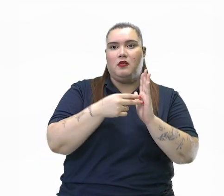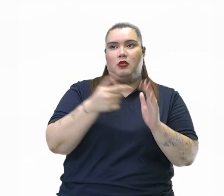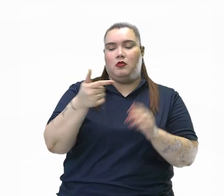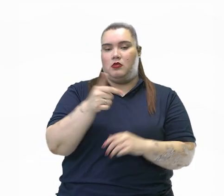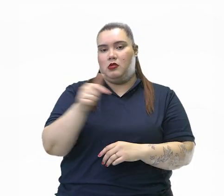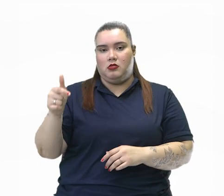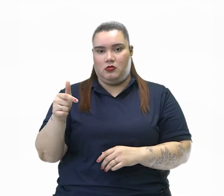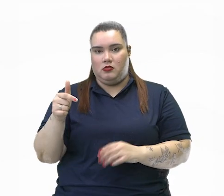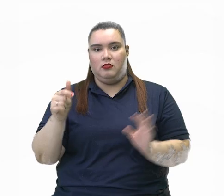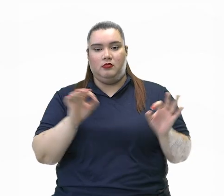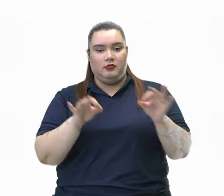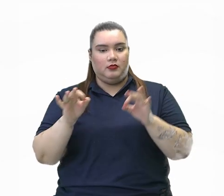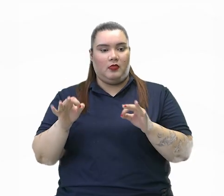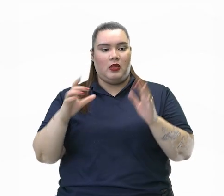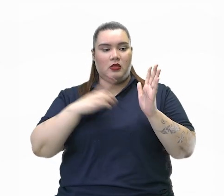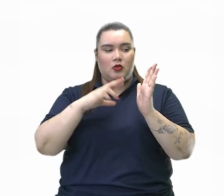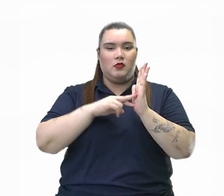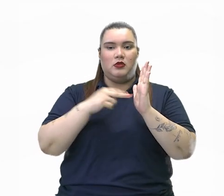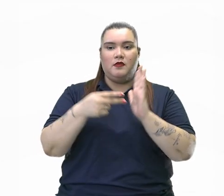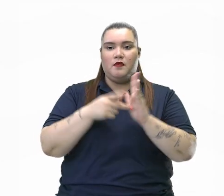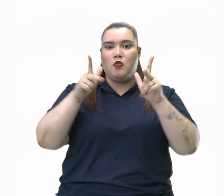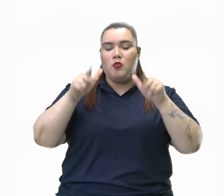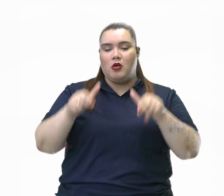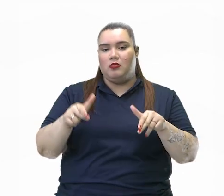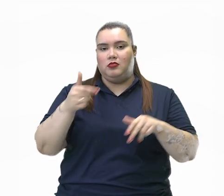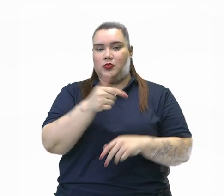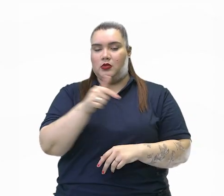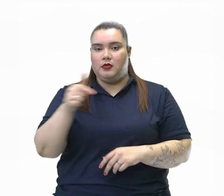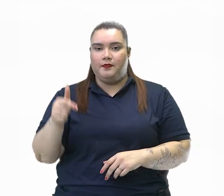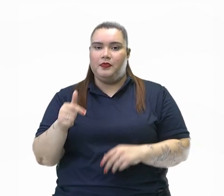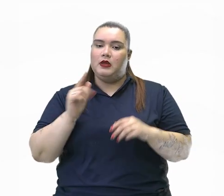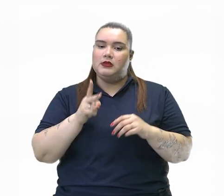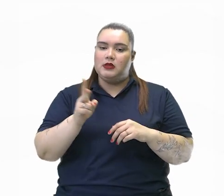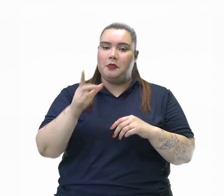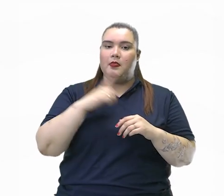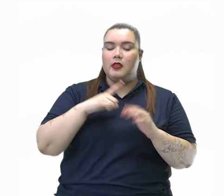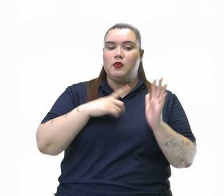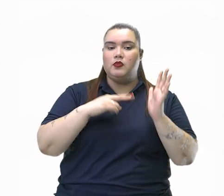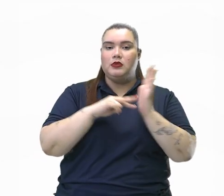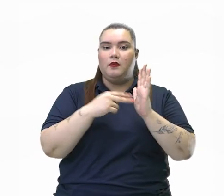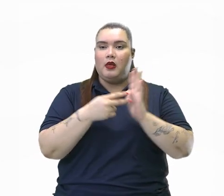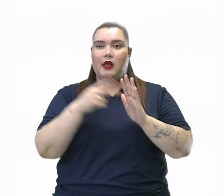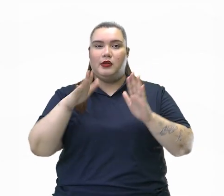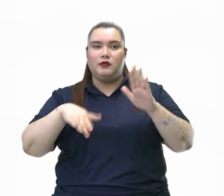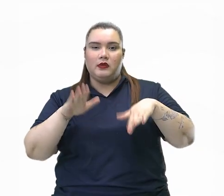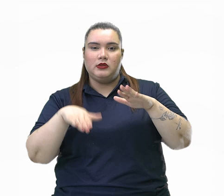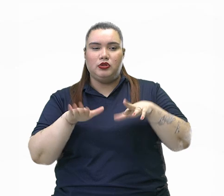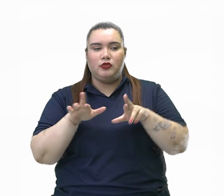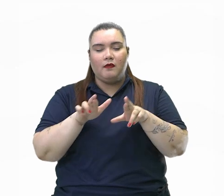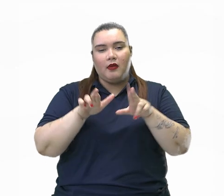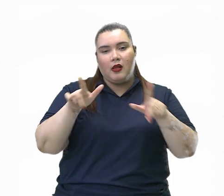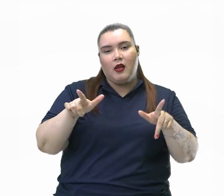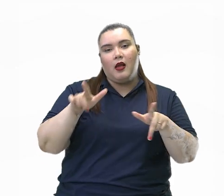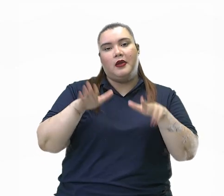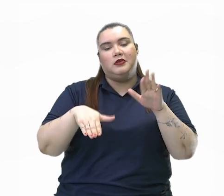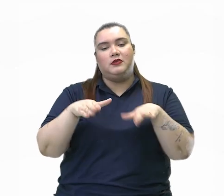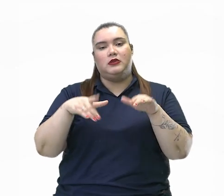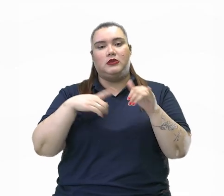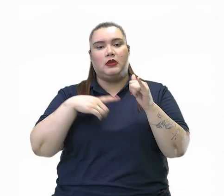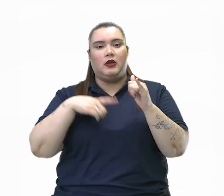perfeita que tenha o mesmo significado. Ela sempre tem, então, um significado, às vezes, levemente divergente, às vezes tem